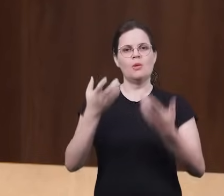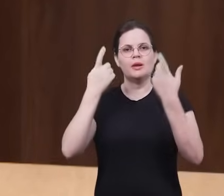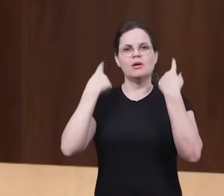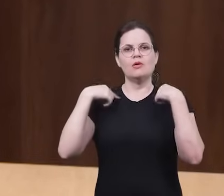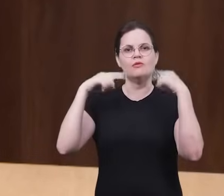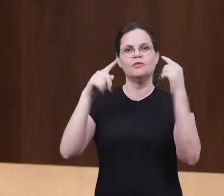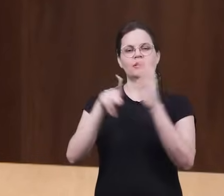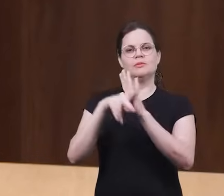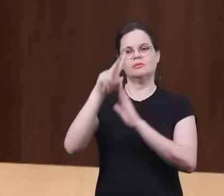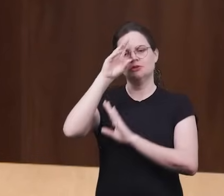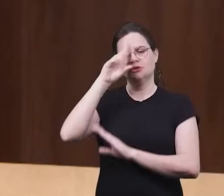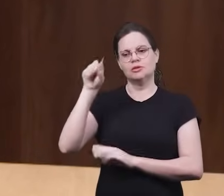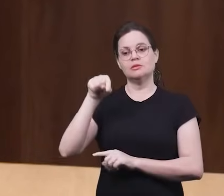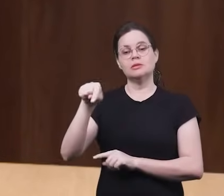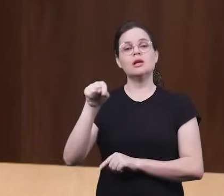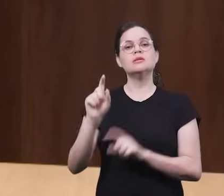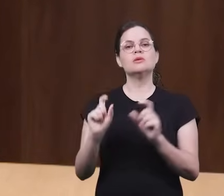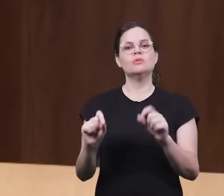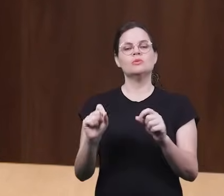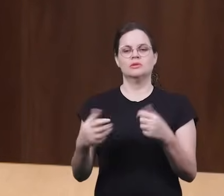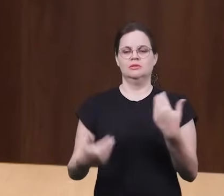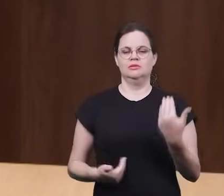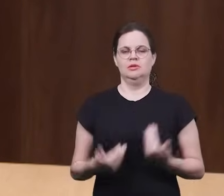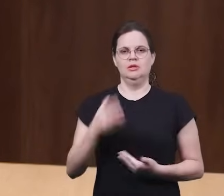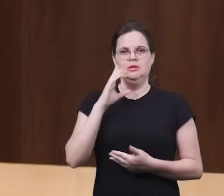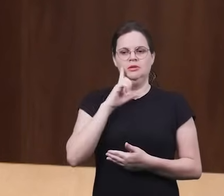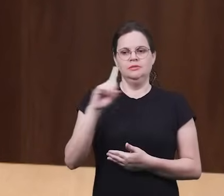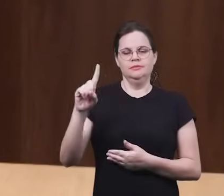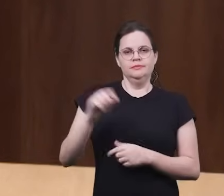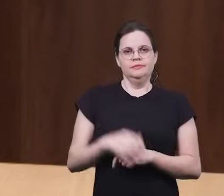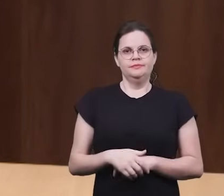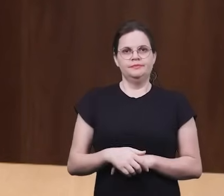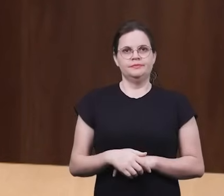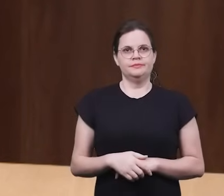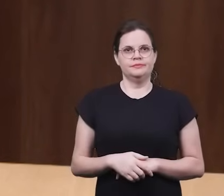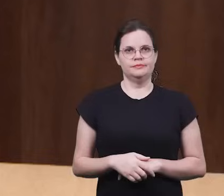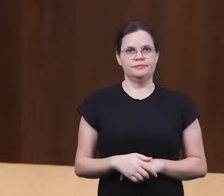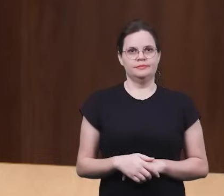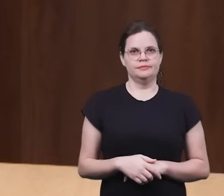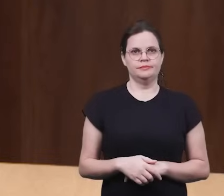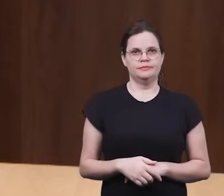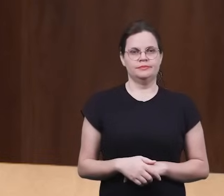de Deus, servos que o Senhor levantou para o seu